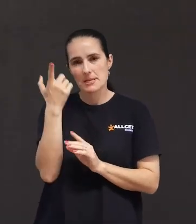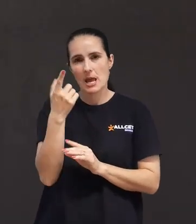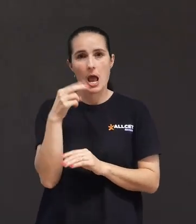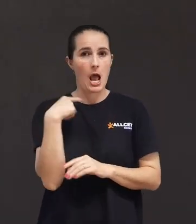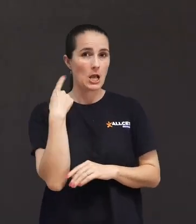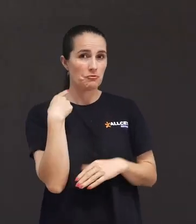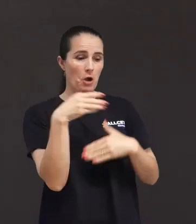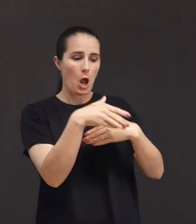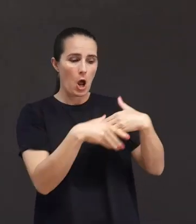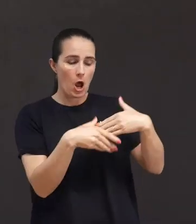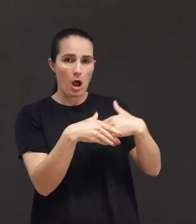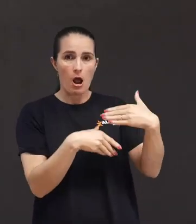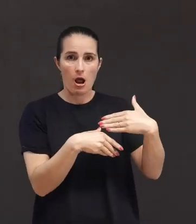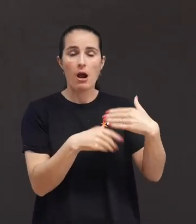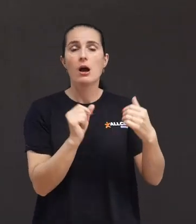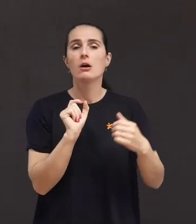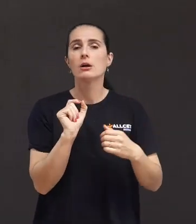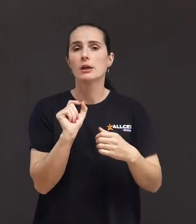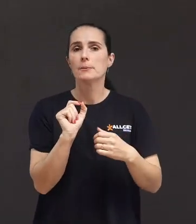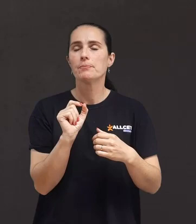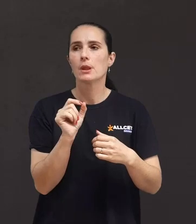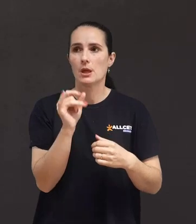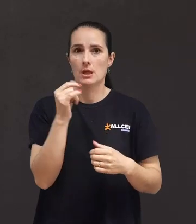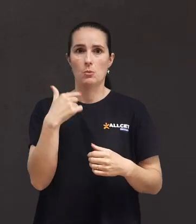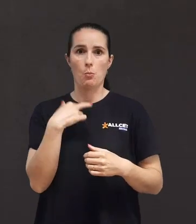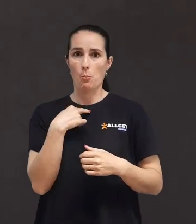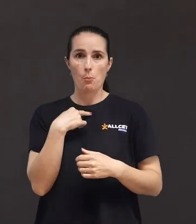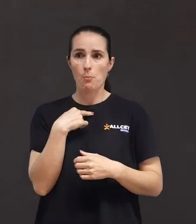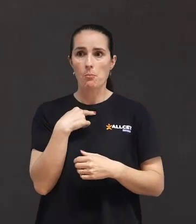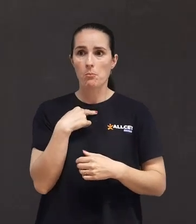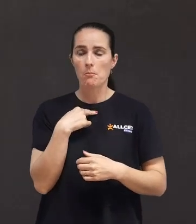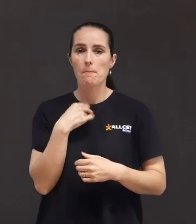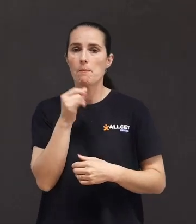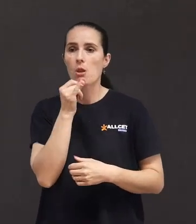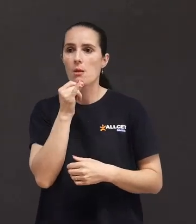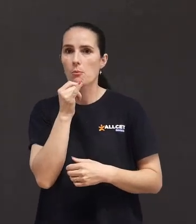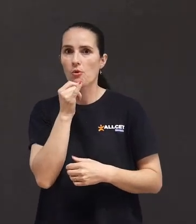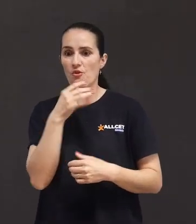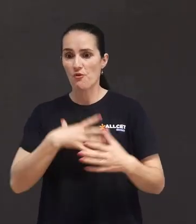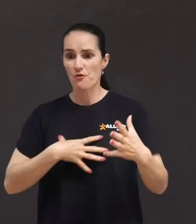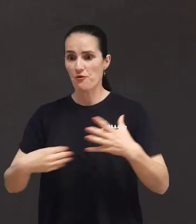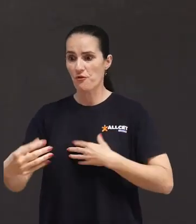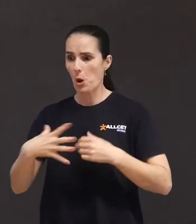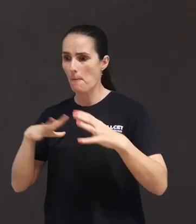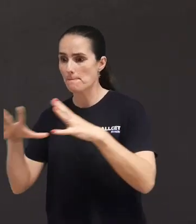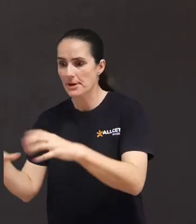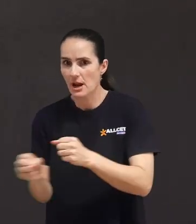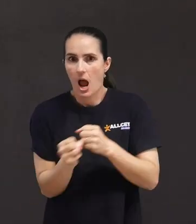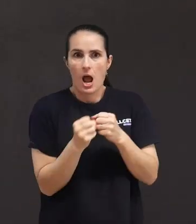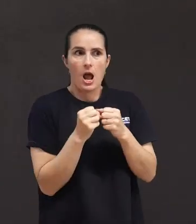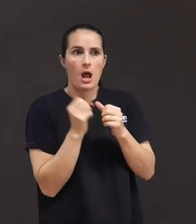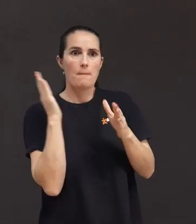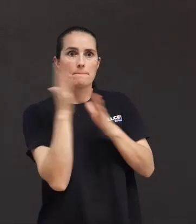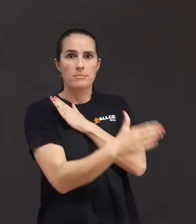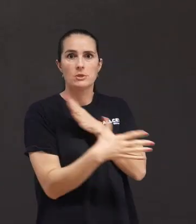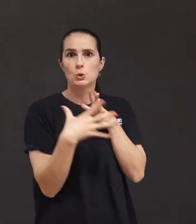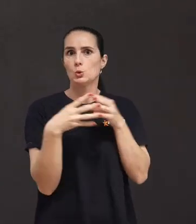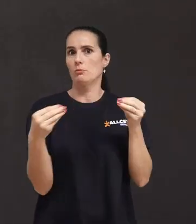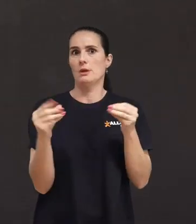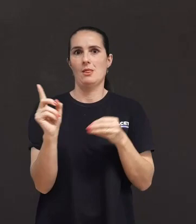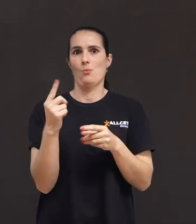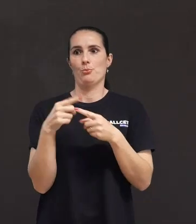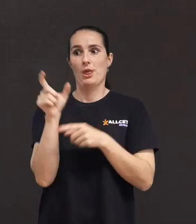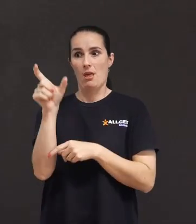foi e me falou: Sil, tu não pode simplesmente catar os teus filhos e sumir, porque ele é pai e